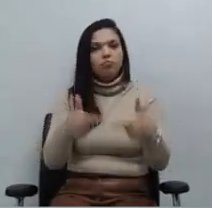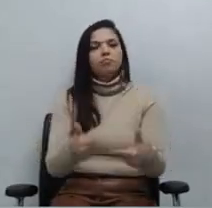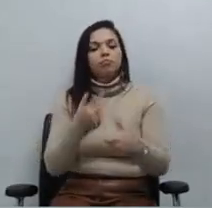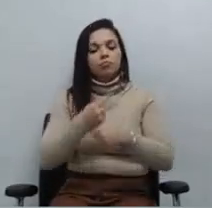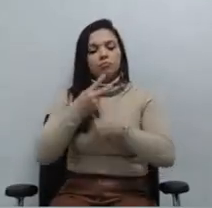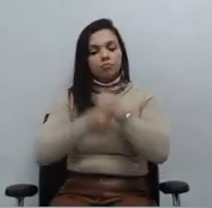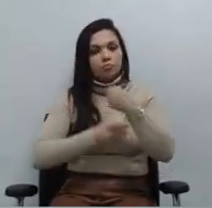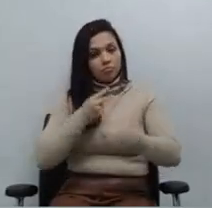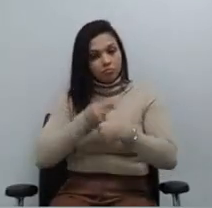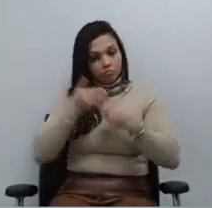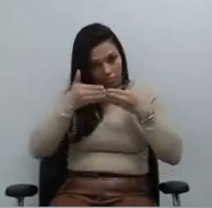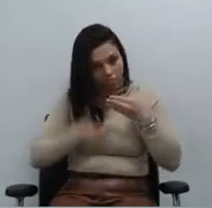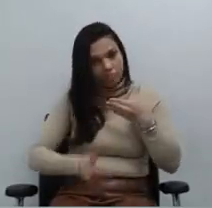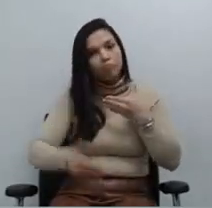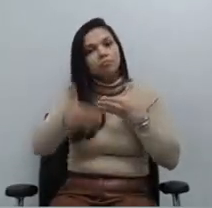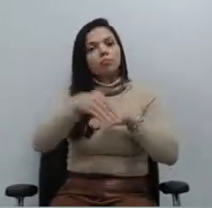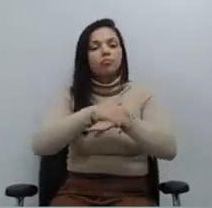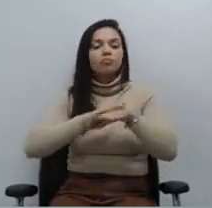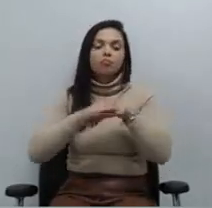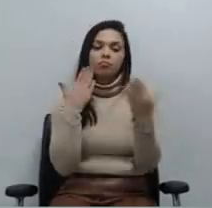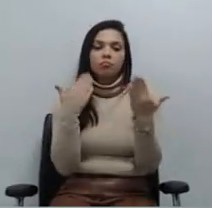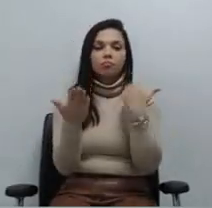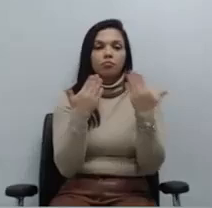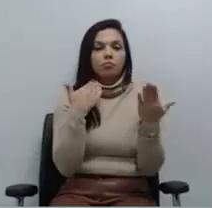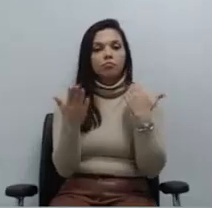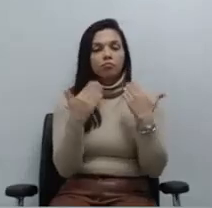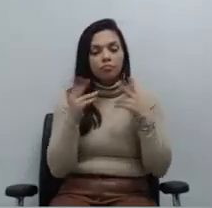2 anos, de maneira muito dialógica, né,